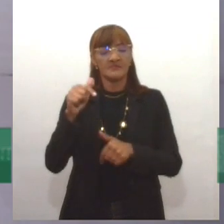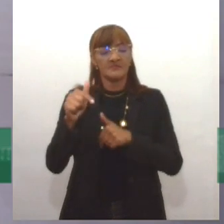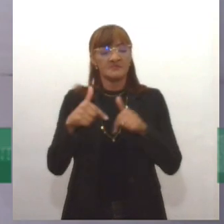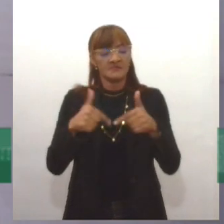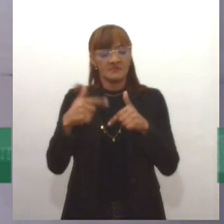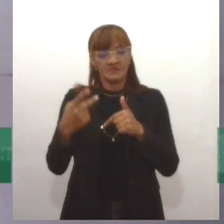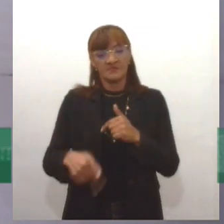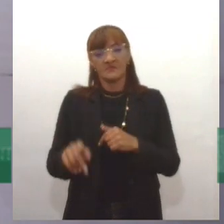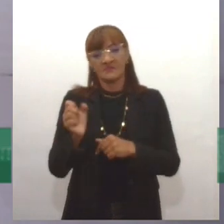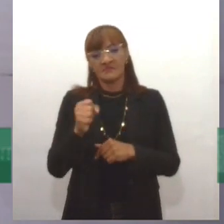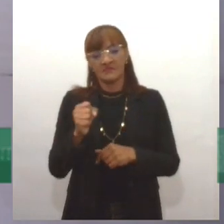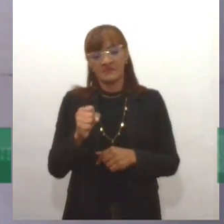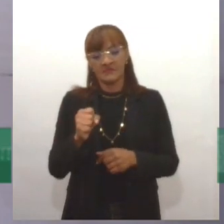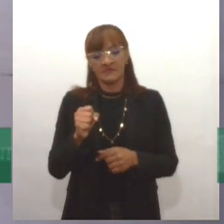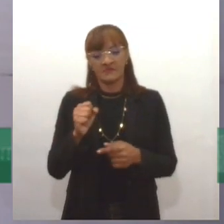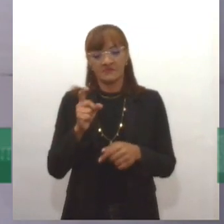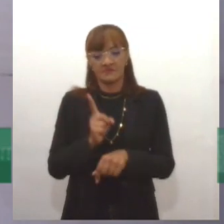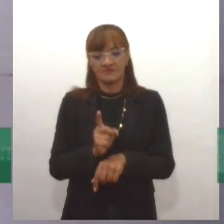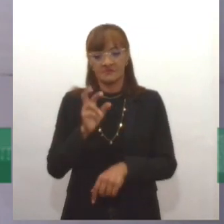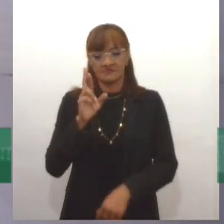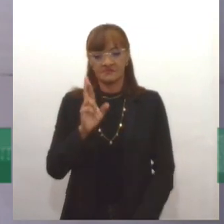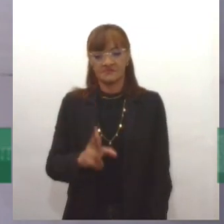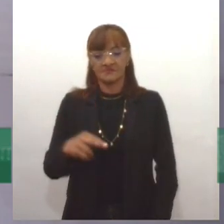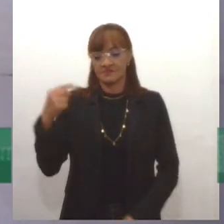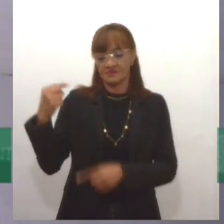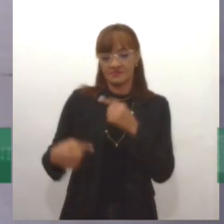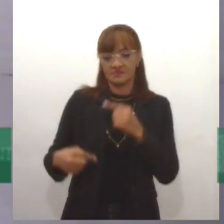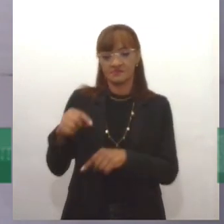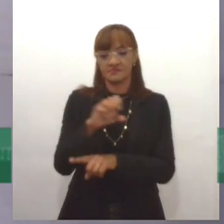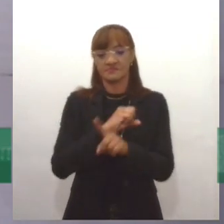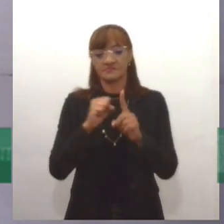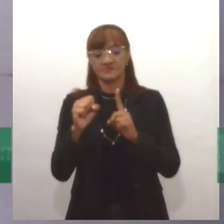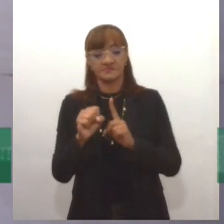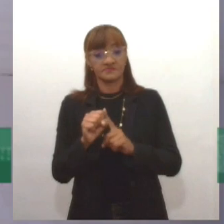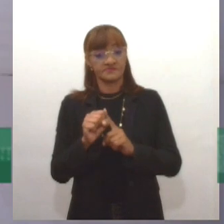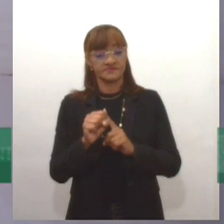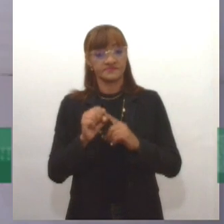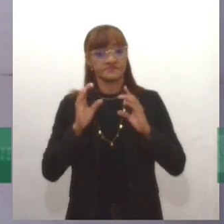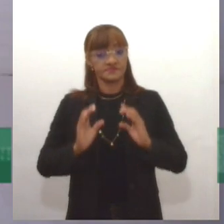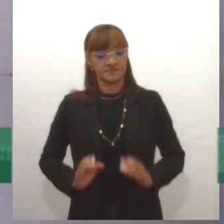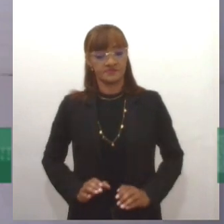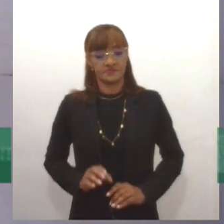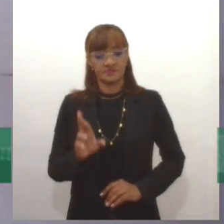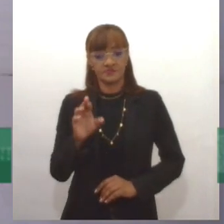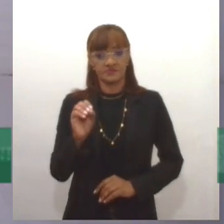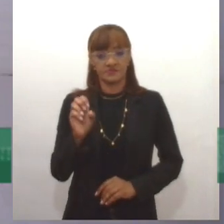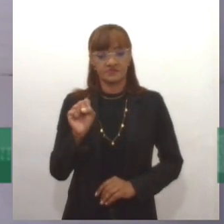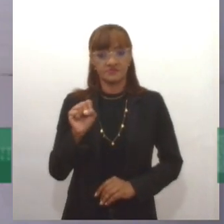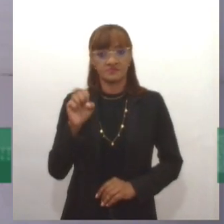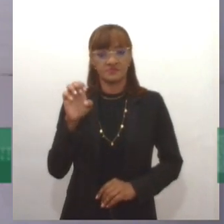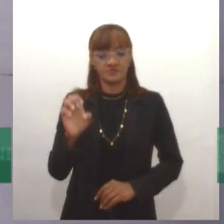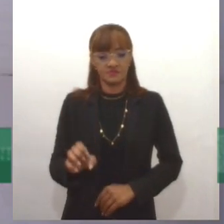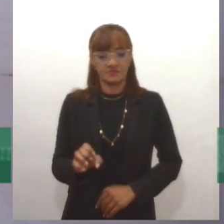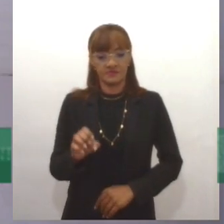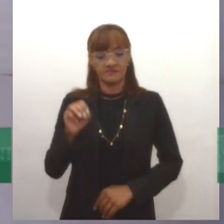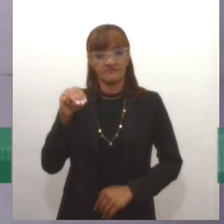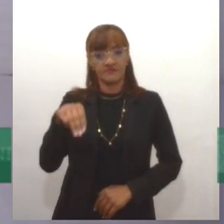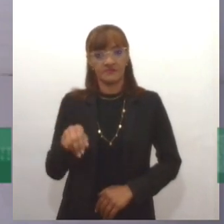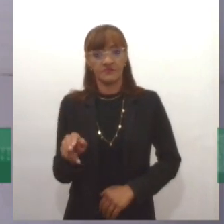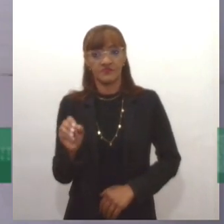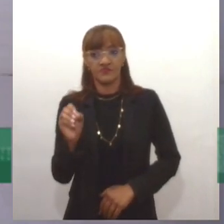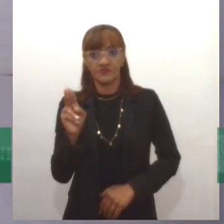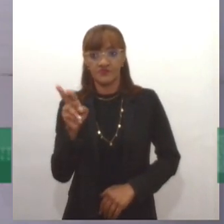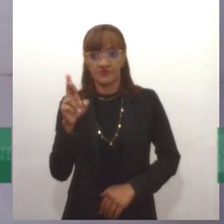também doutora em Políticas Sociais e Cidadania, Rose Niura Santos. Ao lado dela, a gente conversa com a